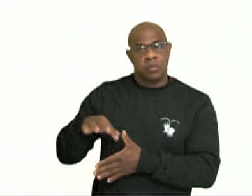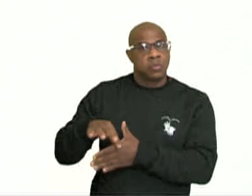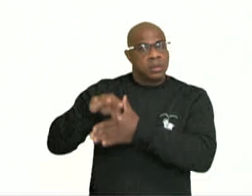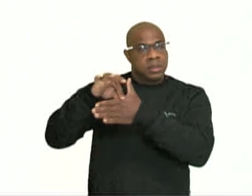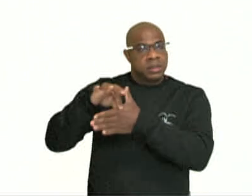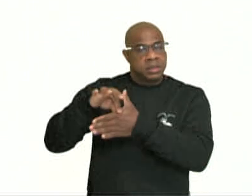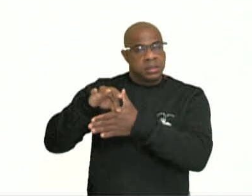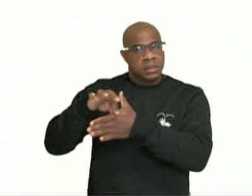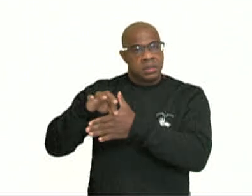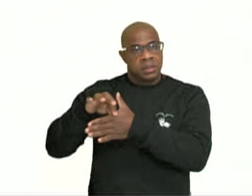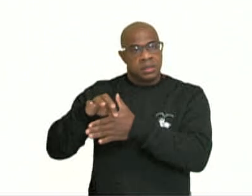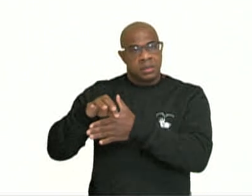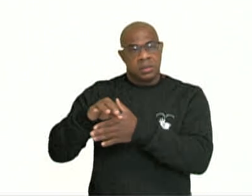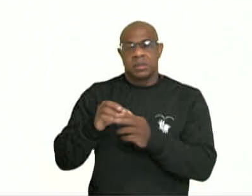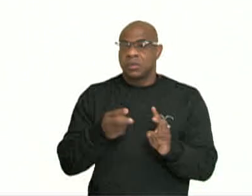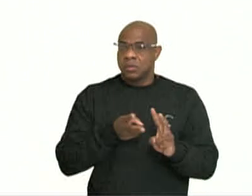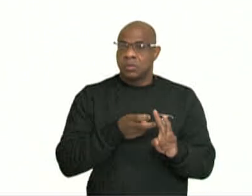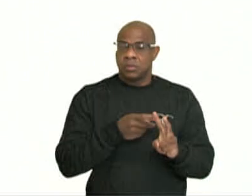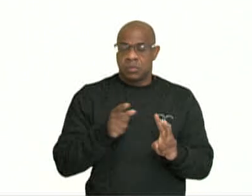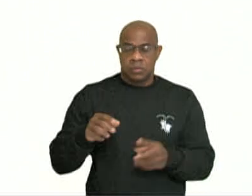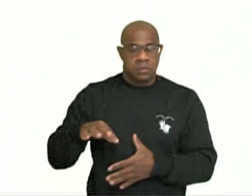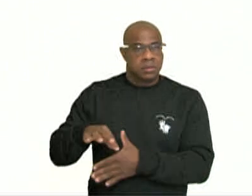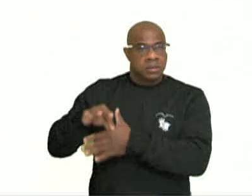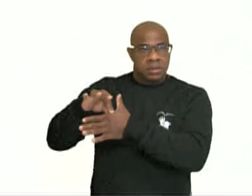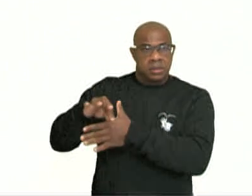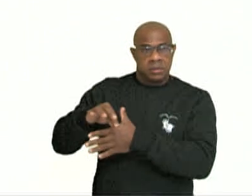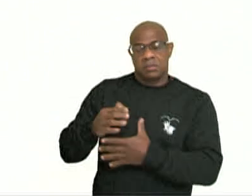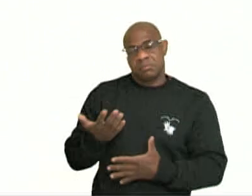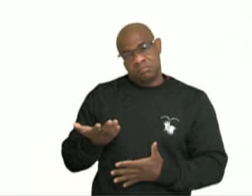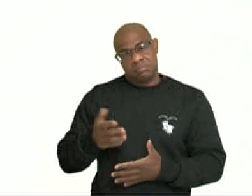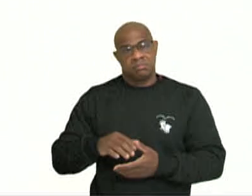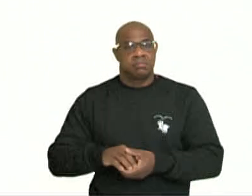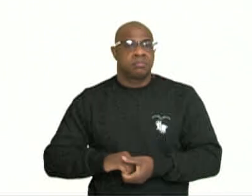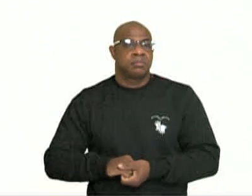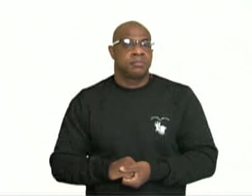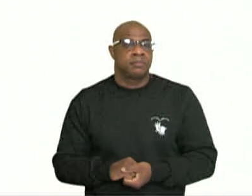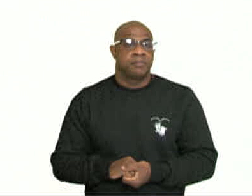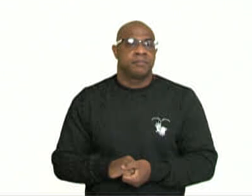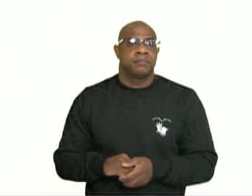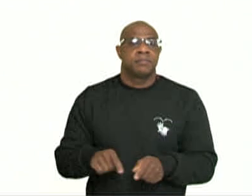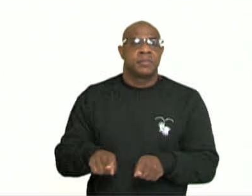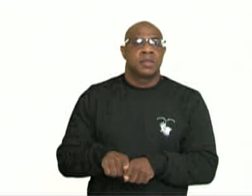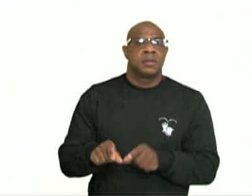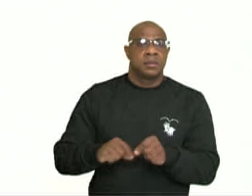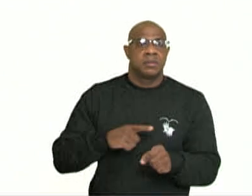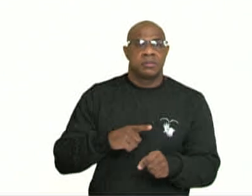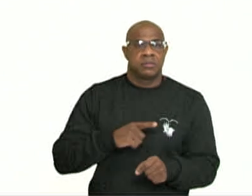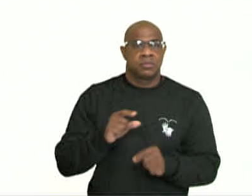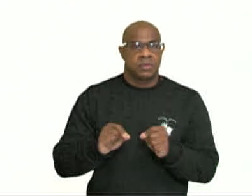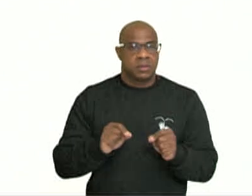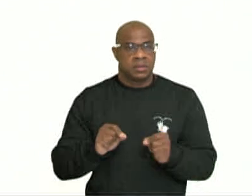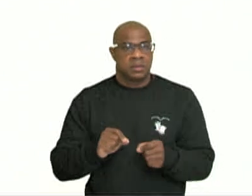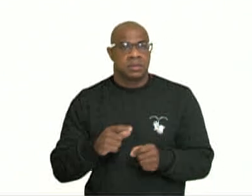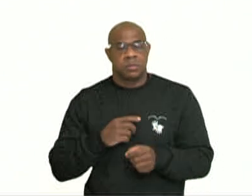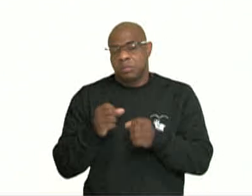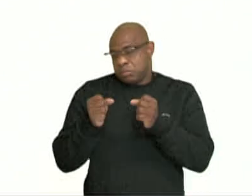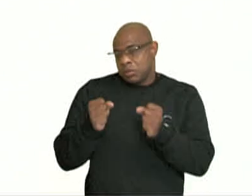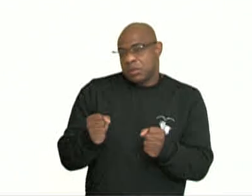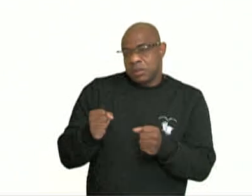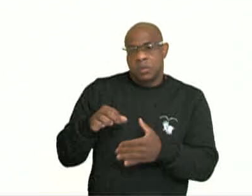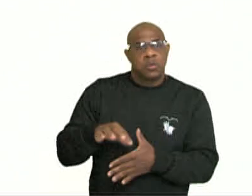professor. Olha, guardando as medidas proporções, seria mais ou menos isso. Tido como portadores de poderes ocultos, né? Um